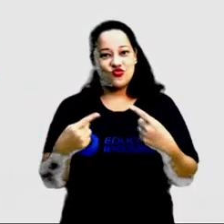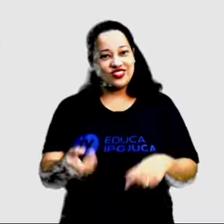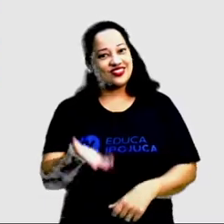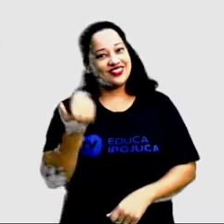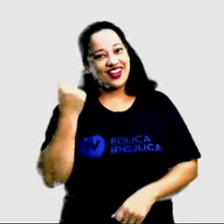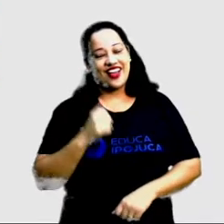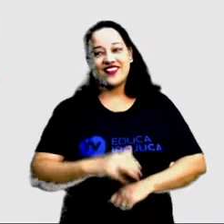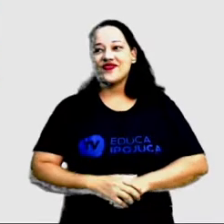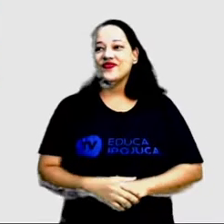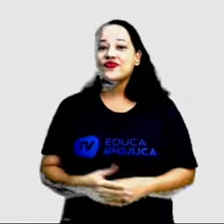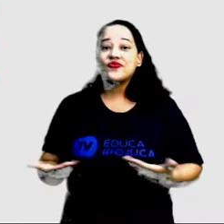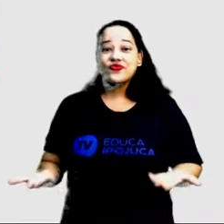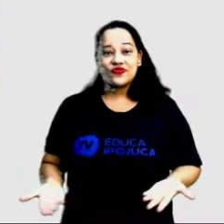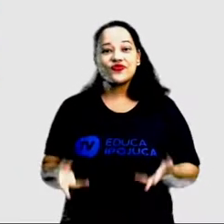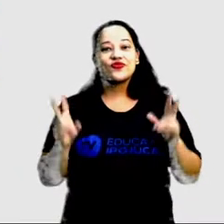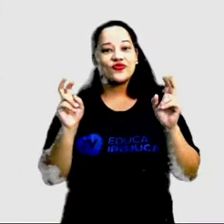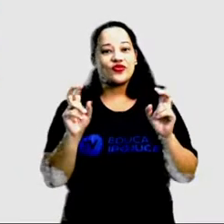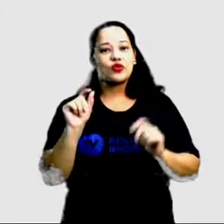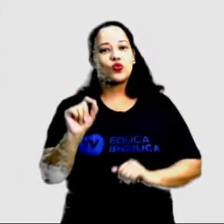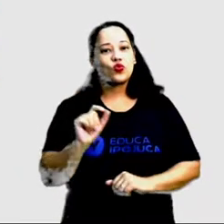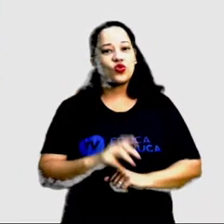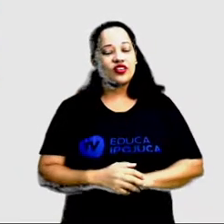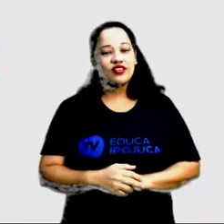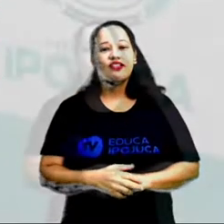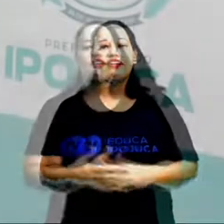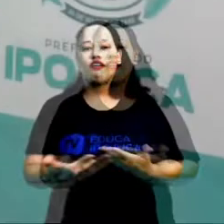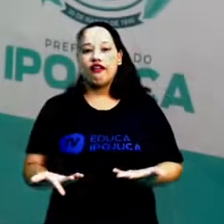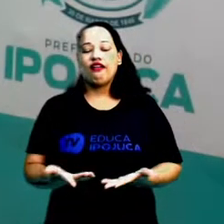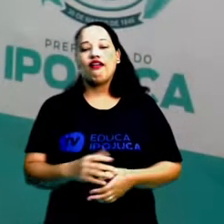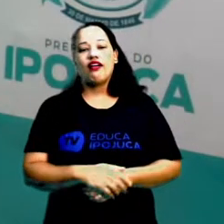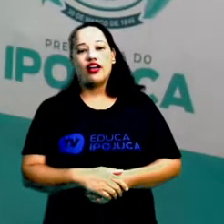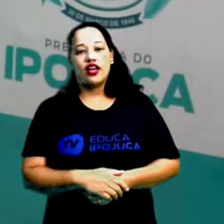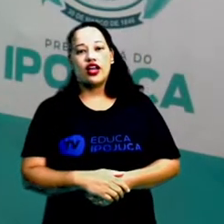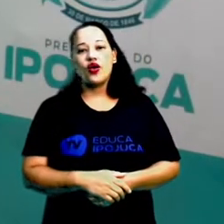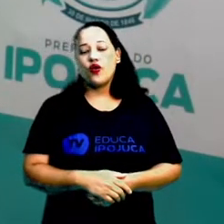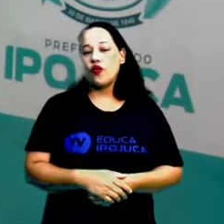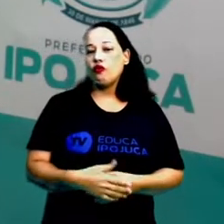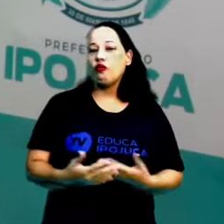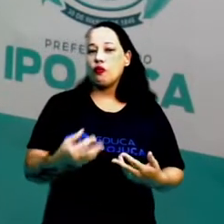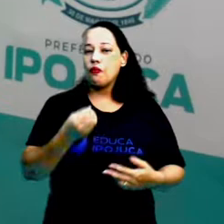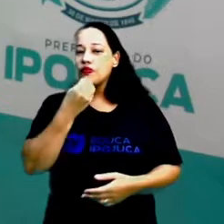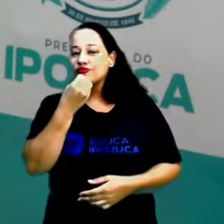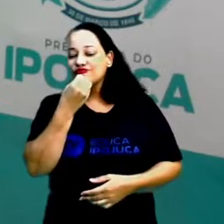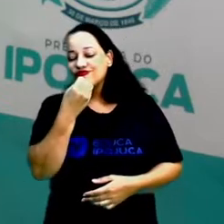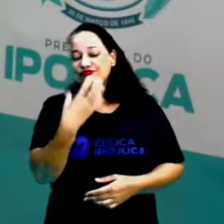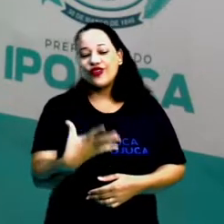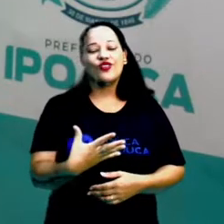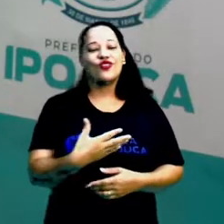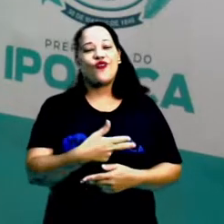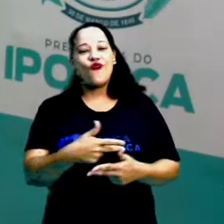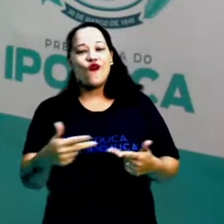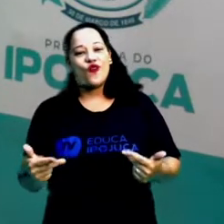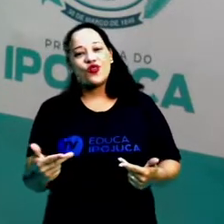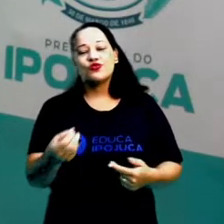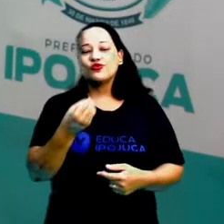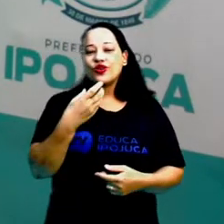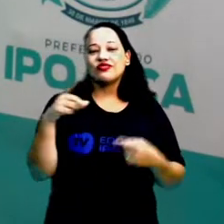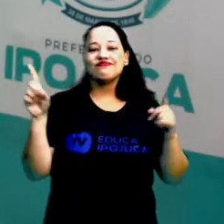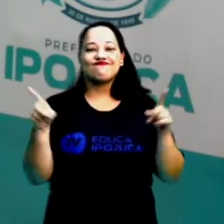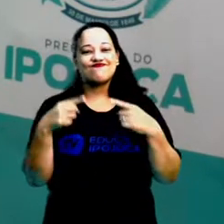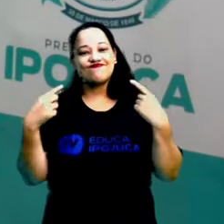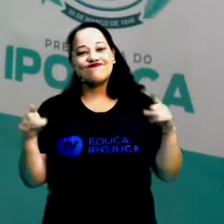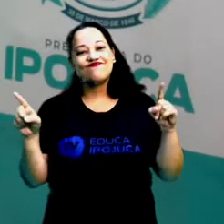go! Vamos falar a respeito de uma das melhores coisas do mundo, que é a música,